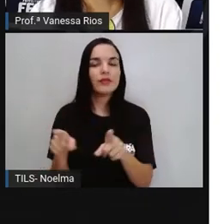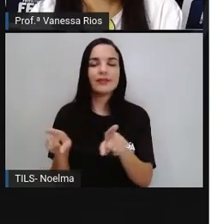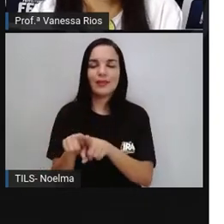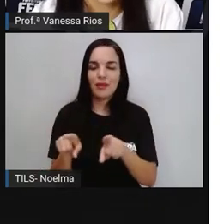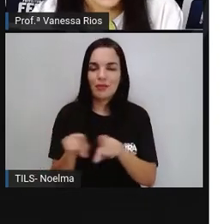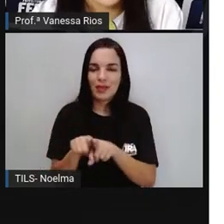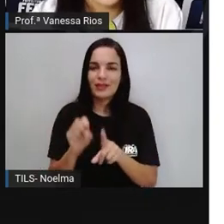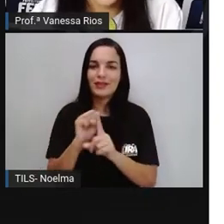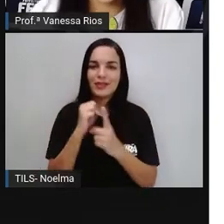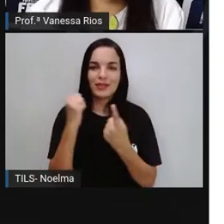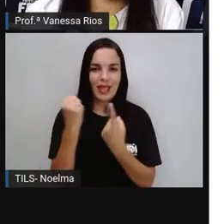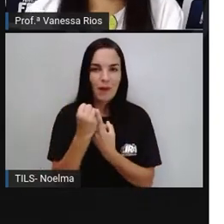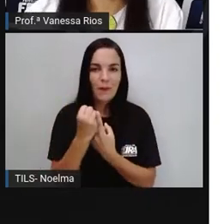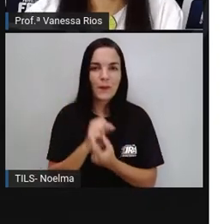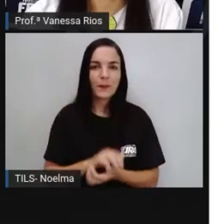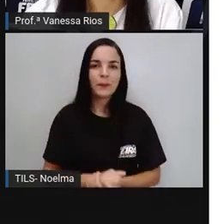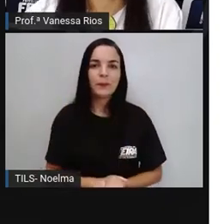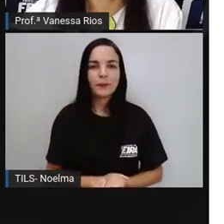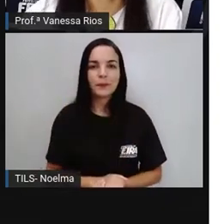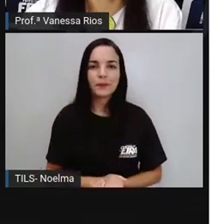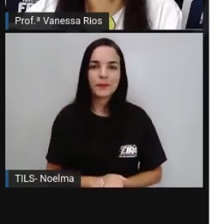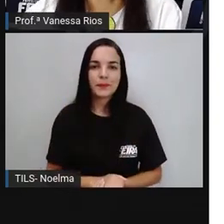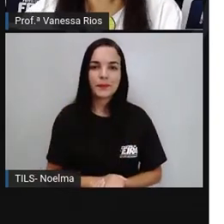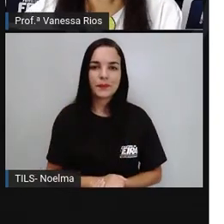grupos sociais.